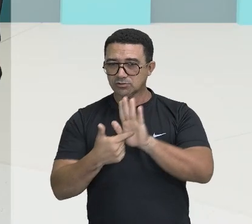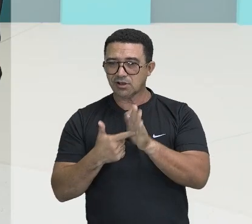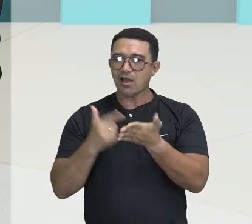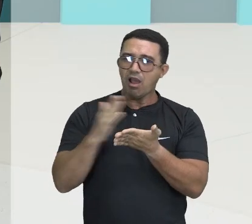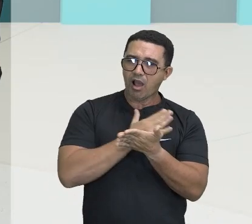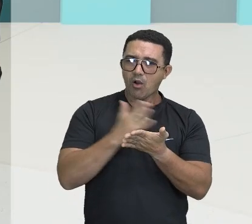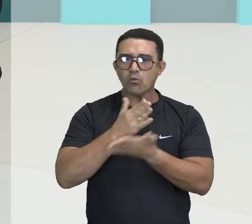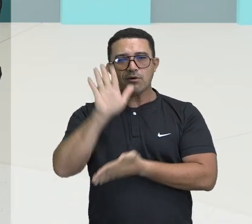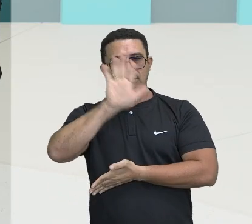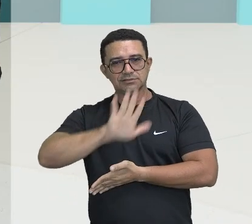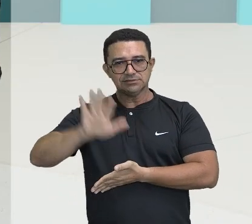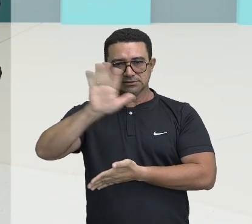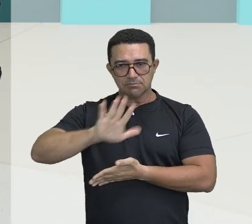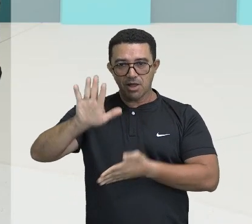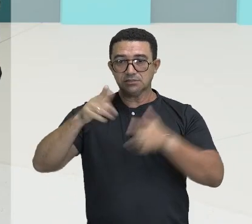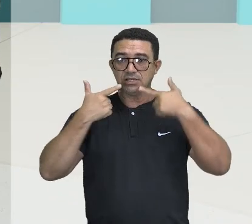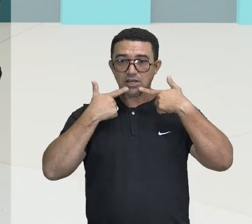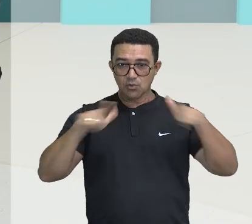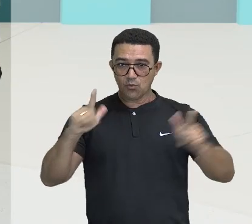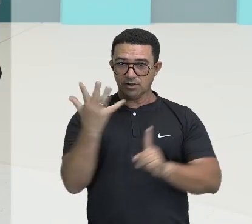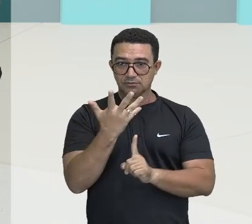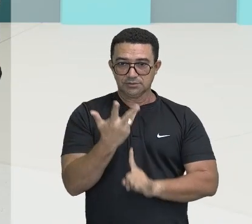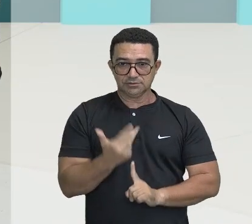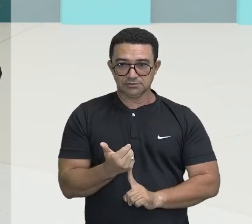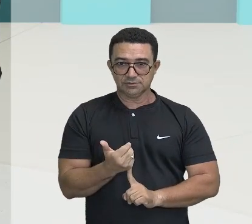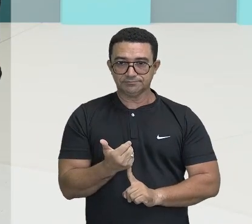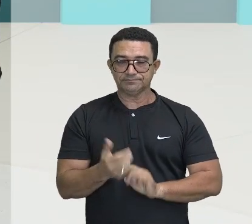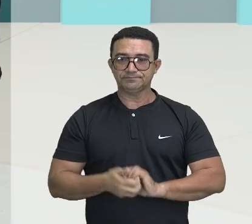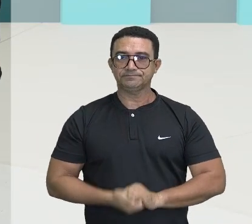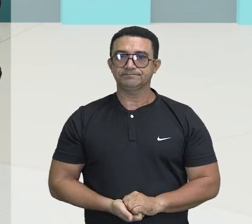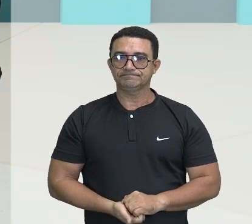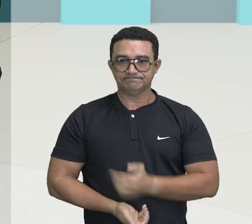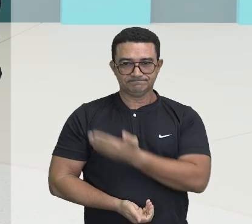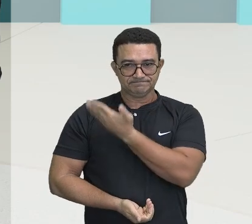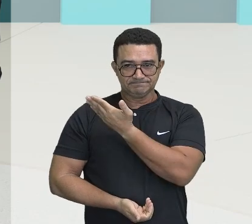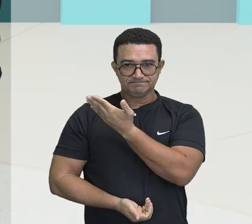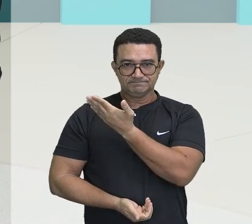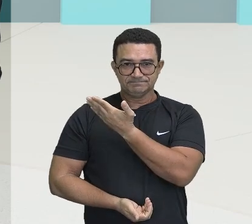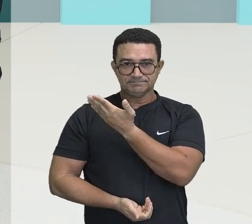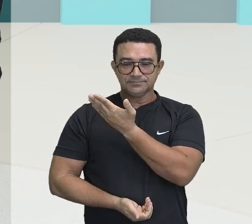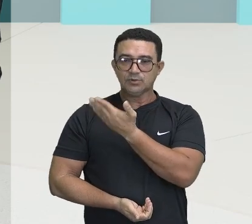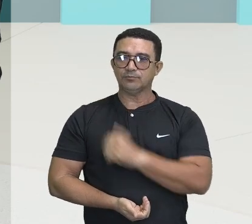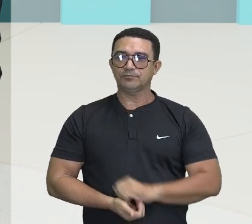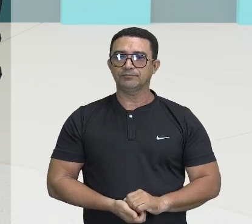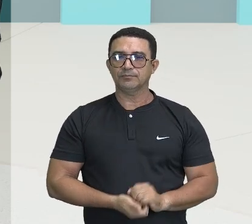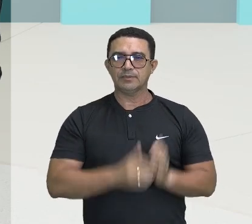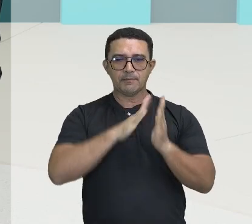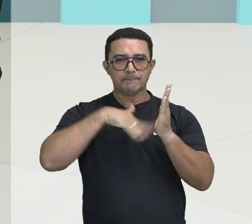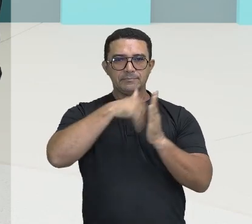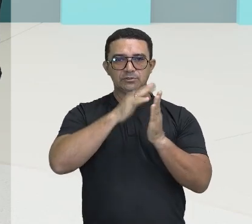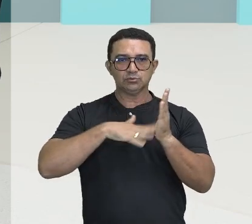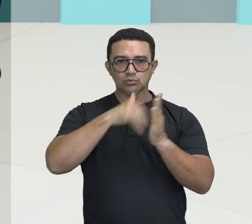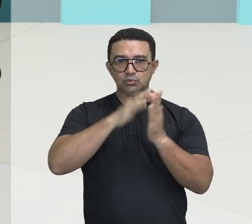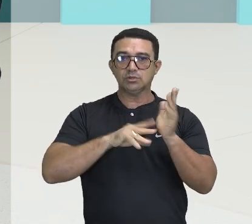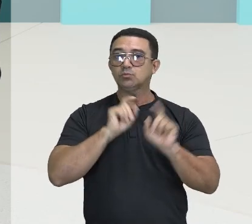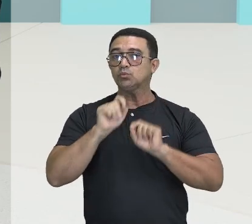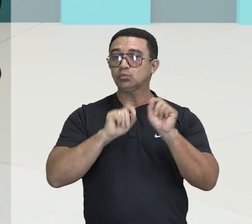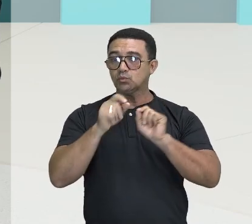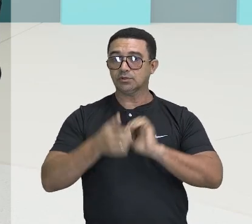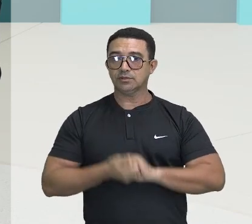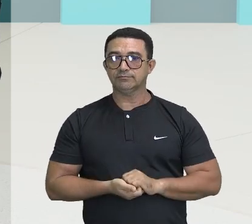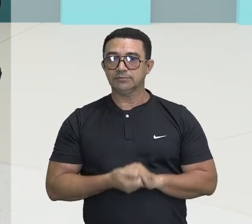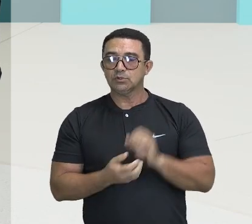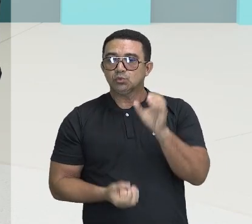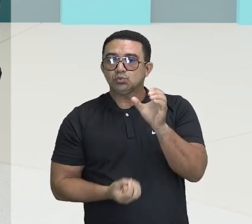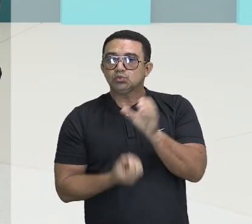imagens dessas linguagens artísticas. Aqui nós temos uma obra de arte que é chamada Impressão Nascer